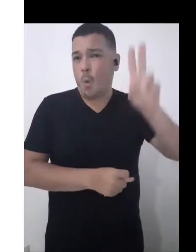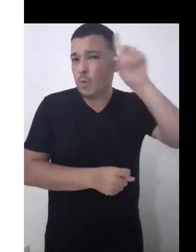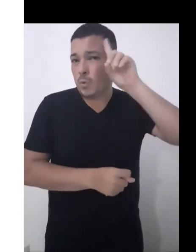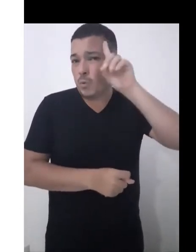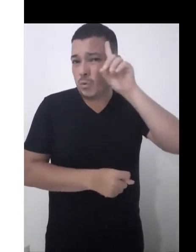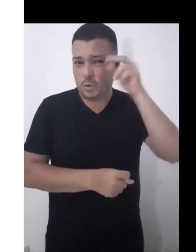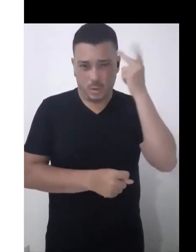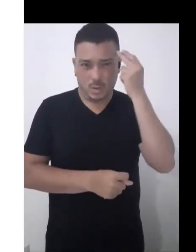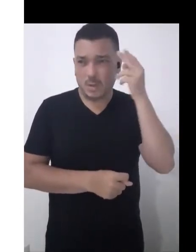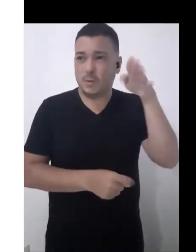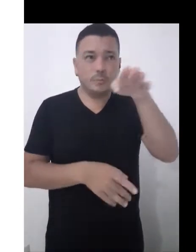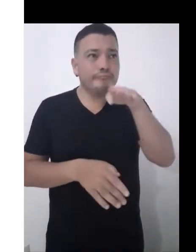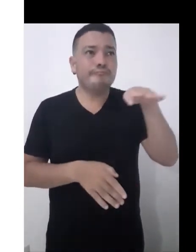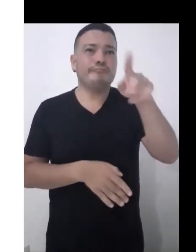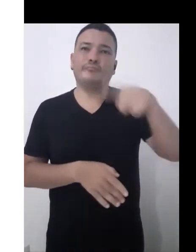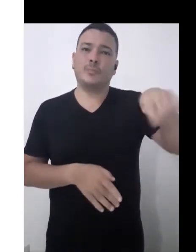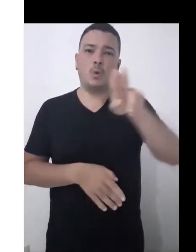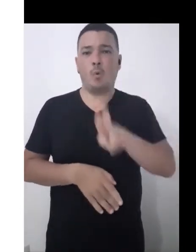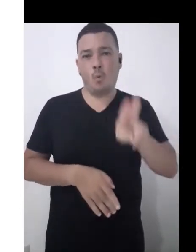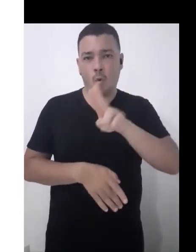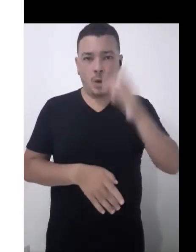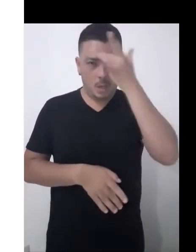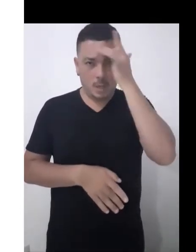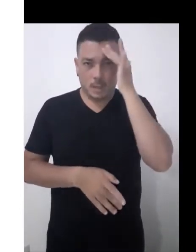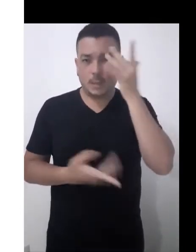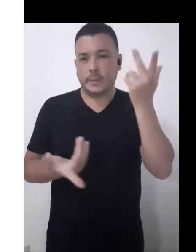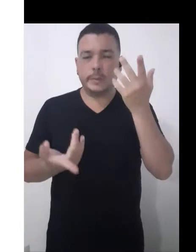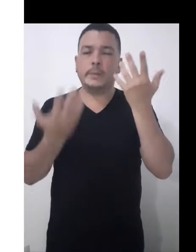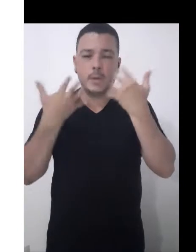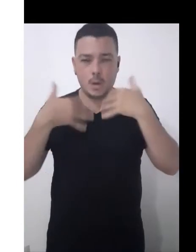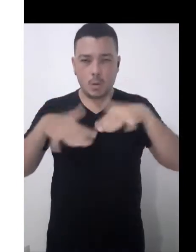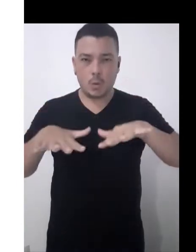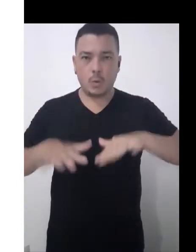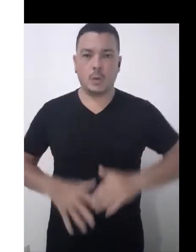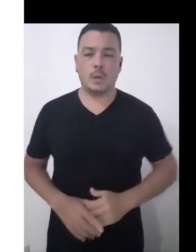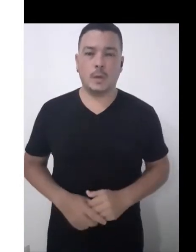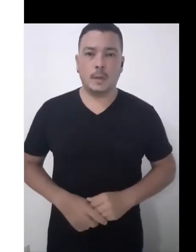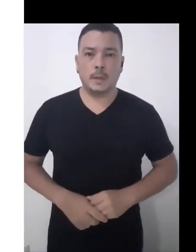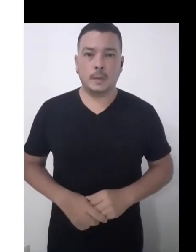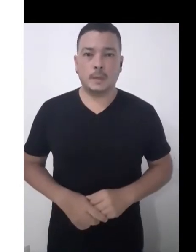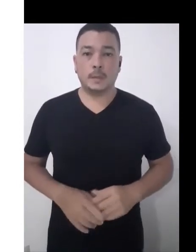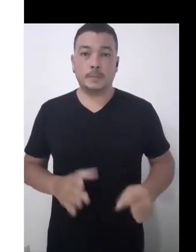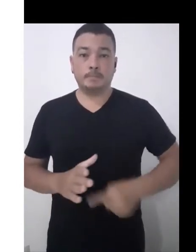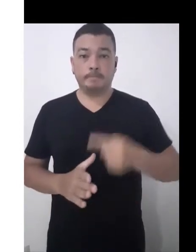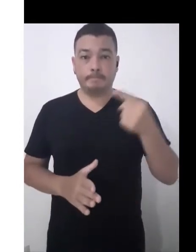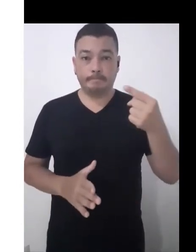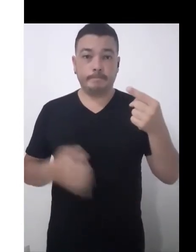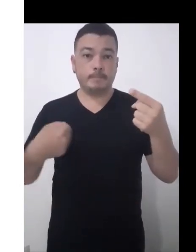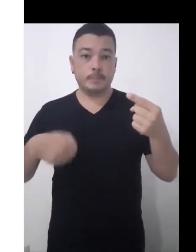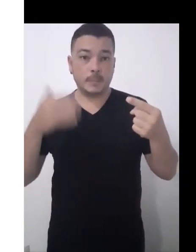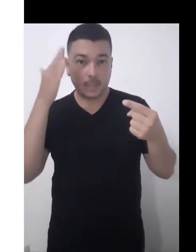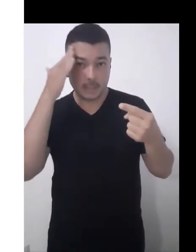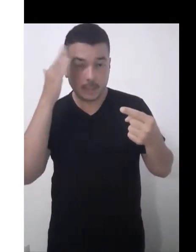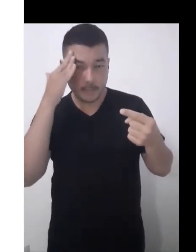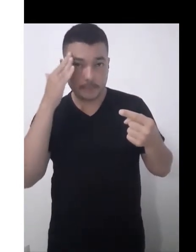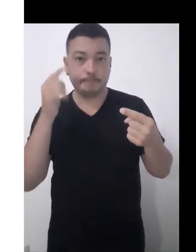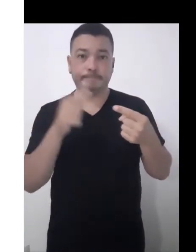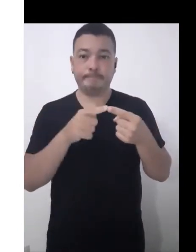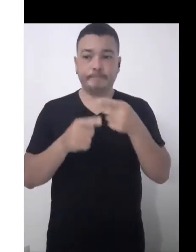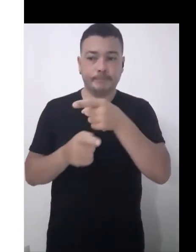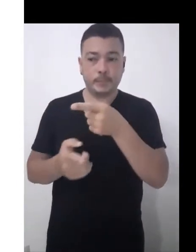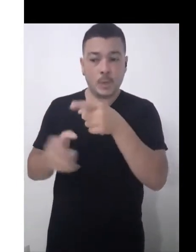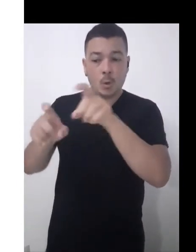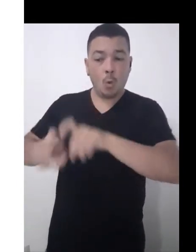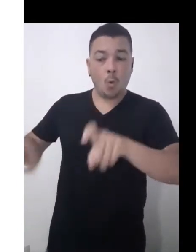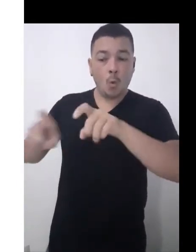tarefas comuns de nós usuários tradicionais de computador. Então a primeira coisa é saber o computador que a gente está instalando, o hardware que a gente